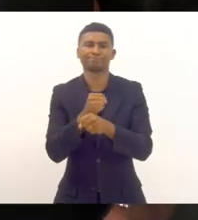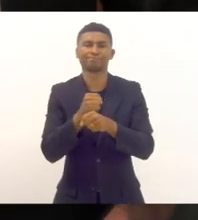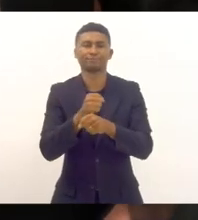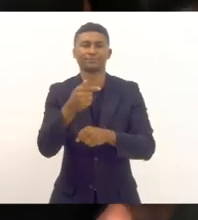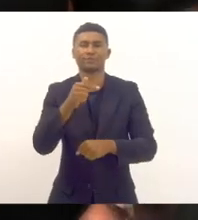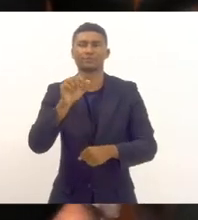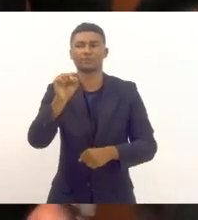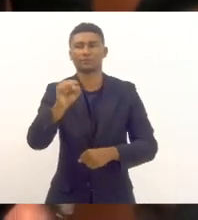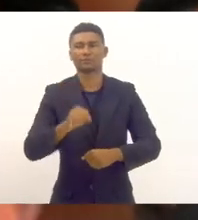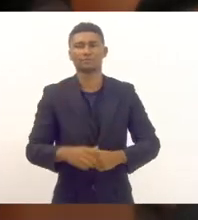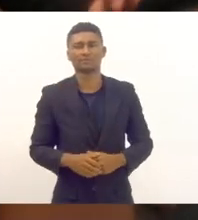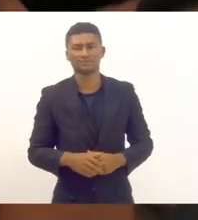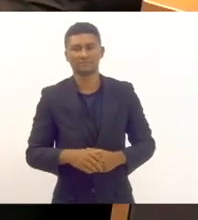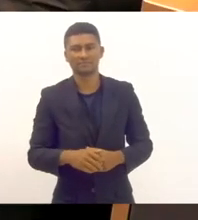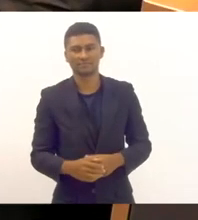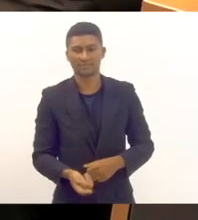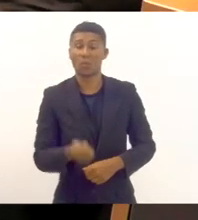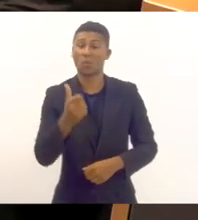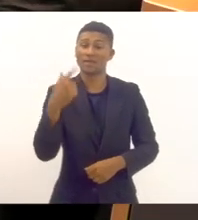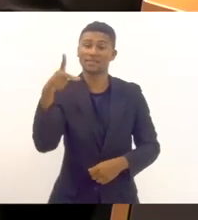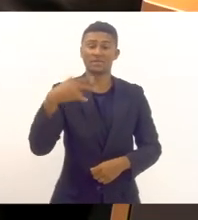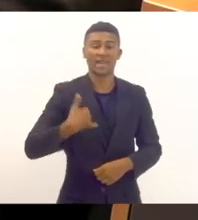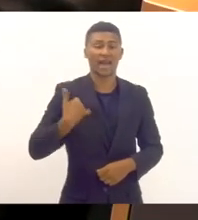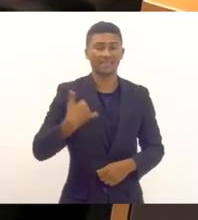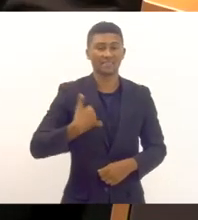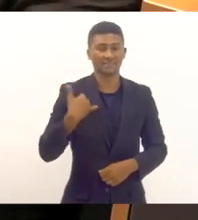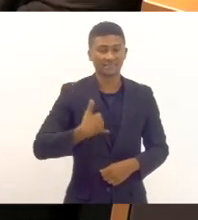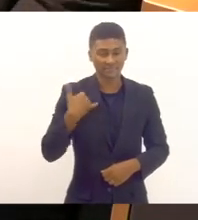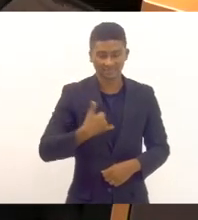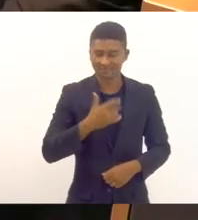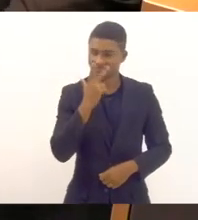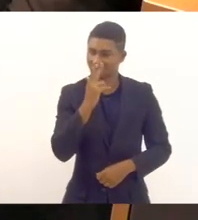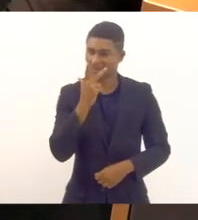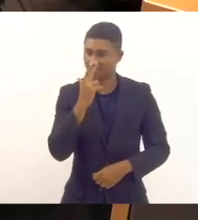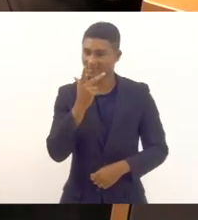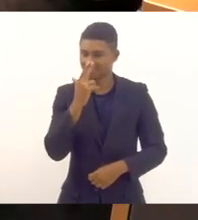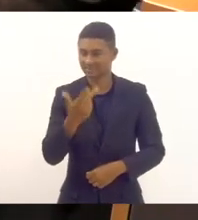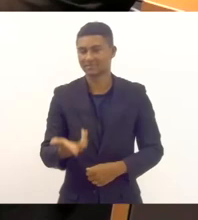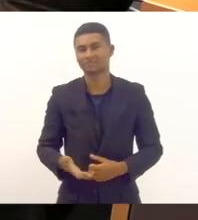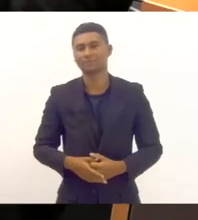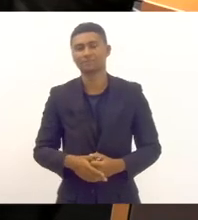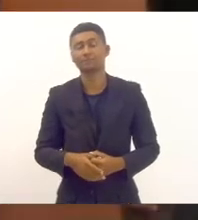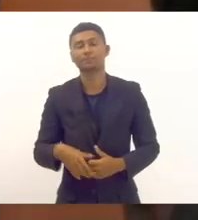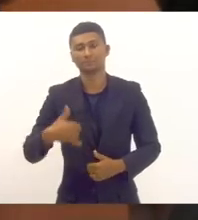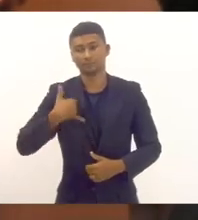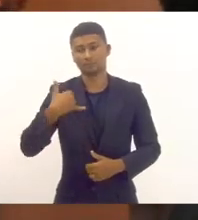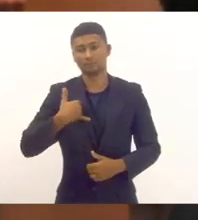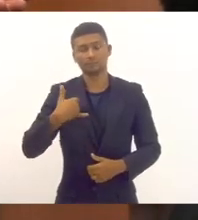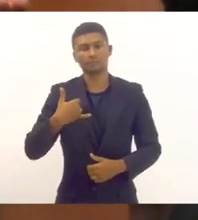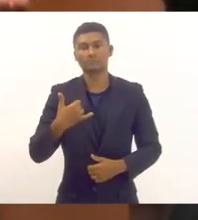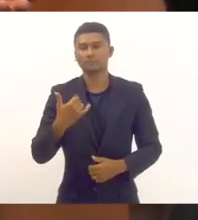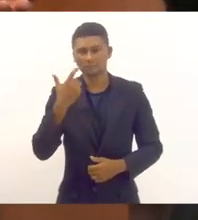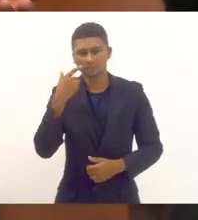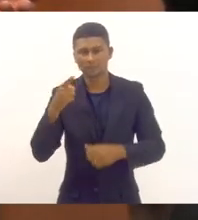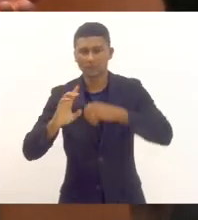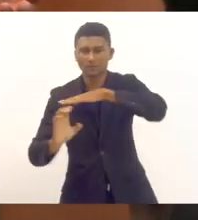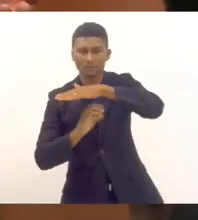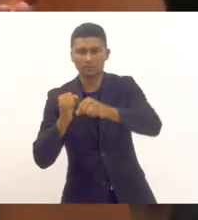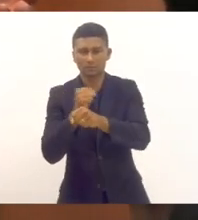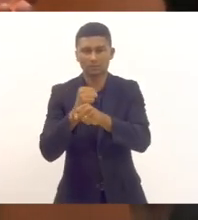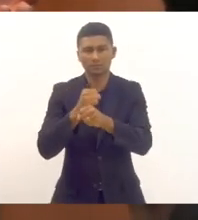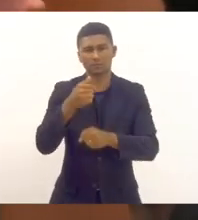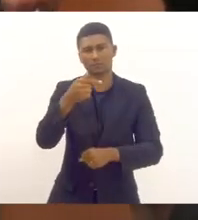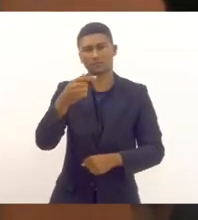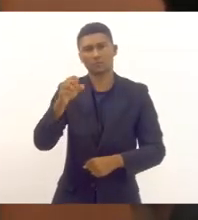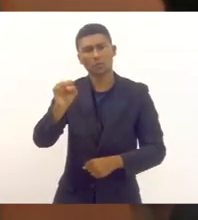Quase, né? Sua idade, hein, Dônio? Chegando perto. Gente, 78 anos, tem que respeitar.